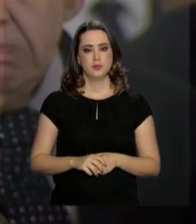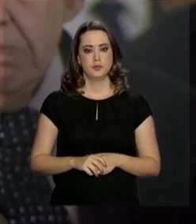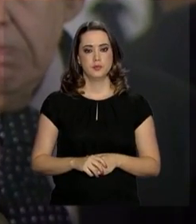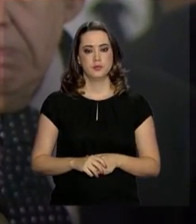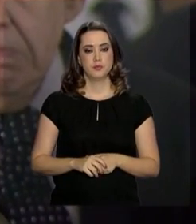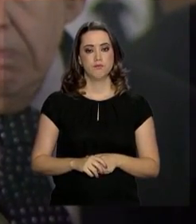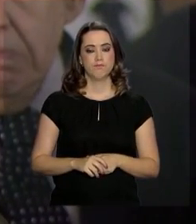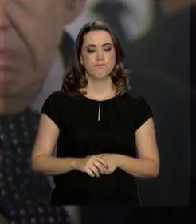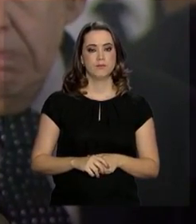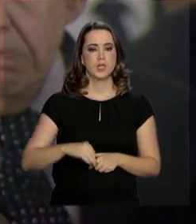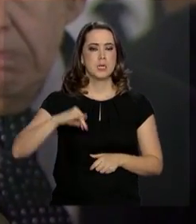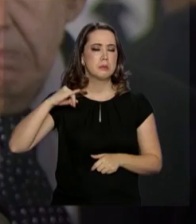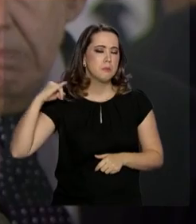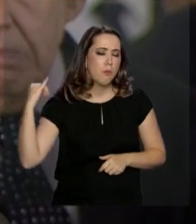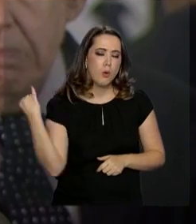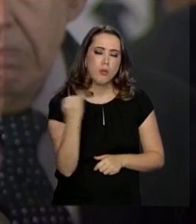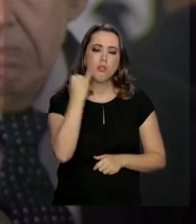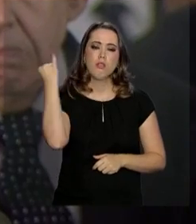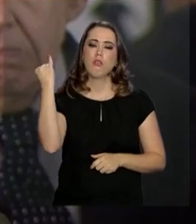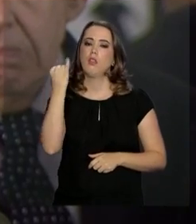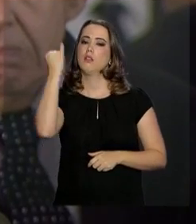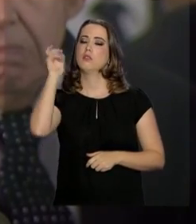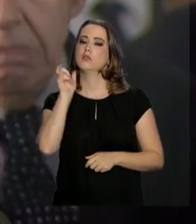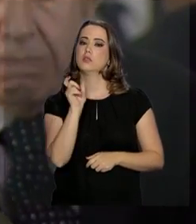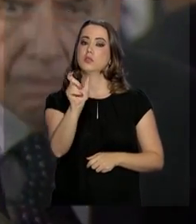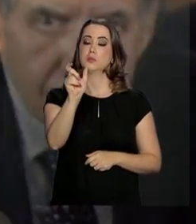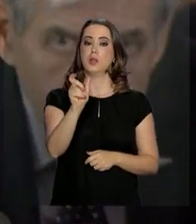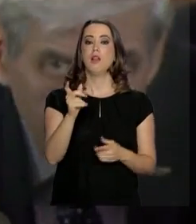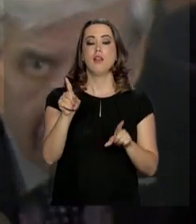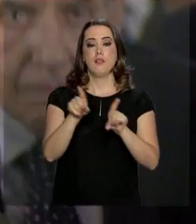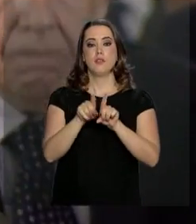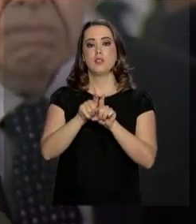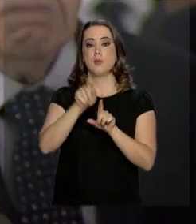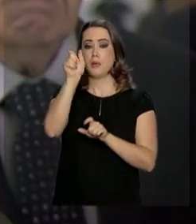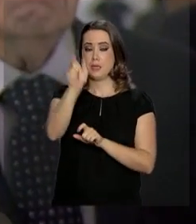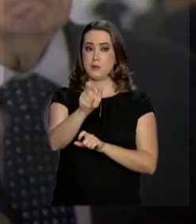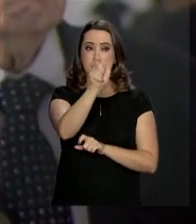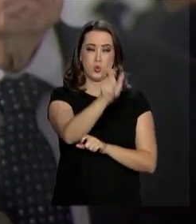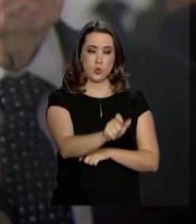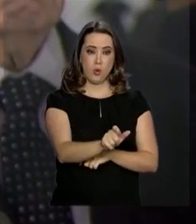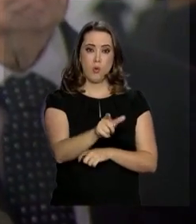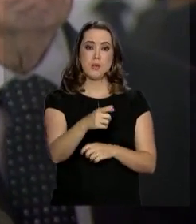uma palavra muito especial para meus instrutores,